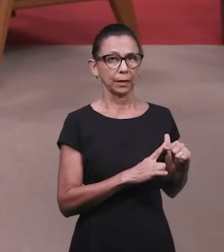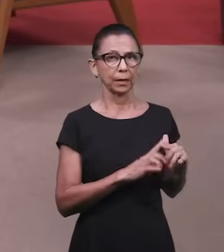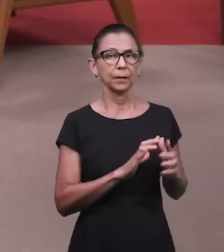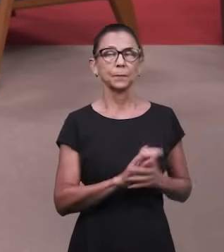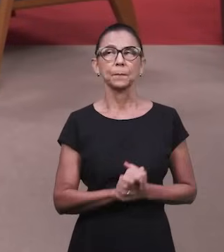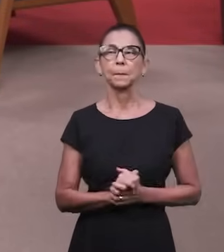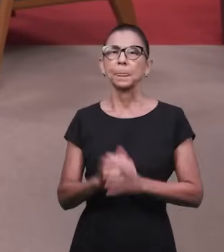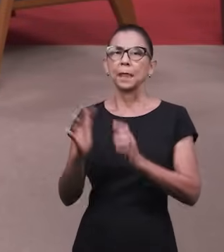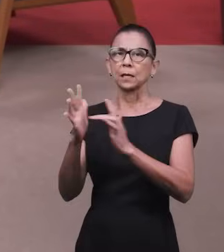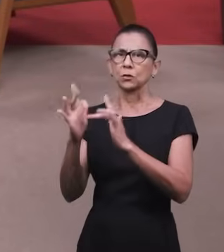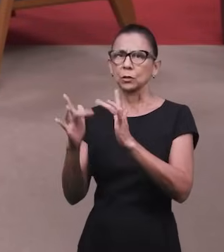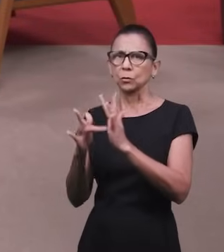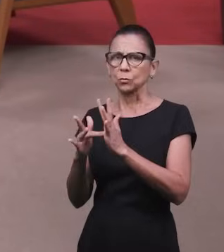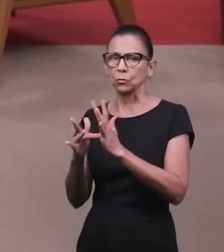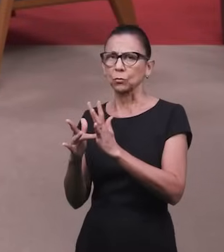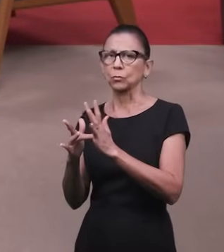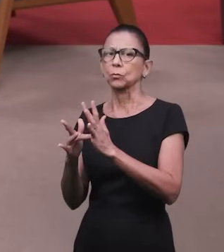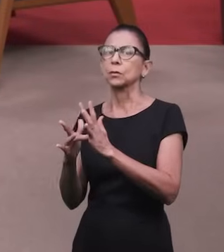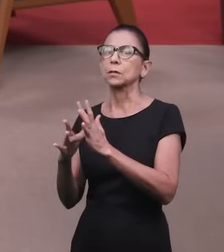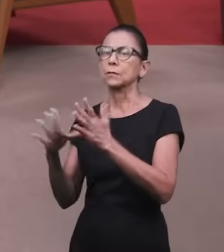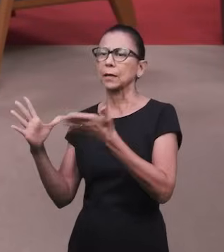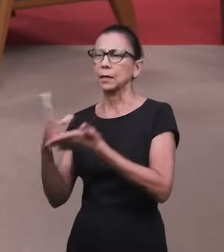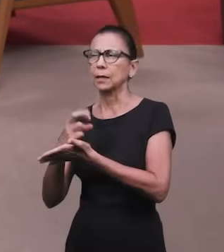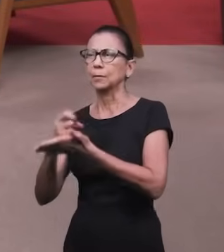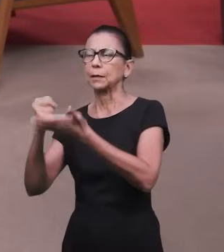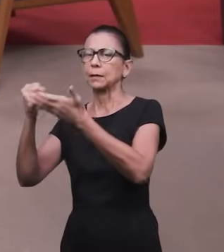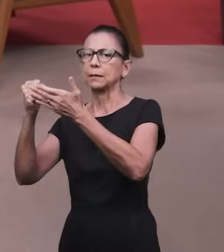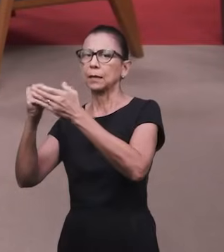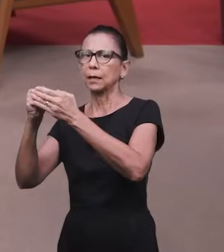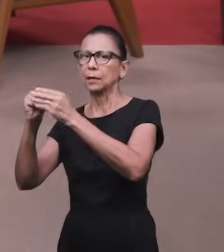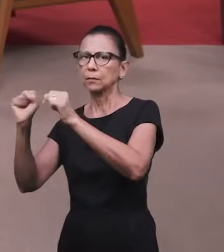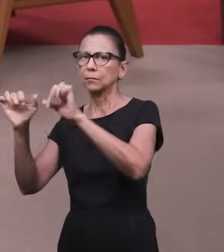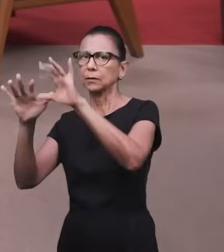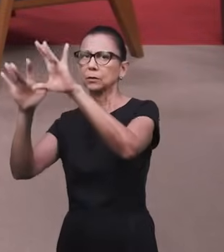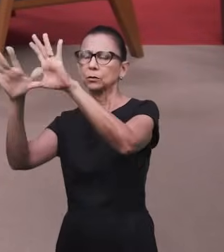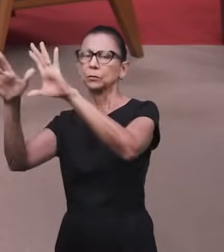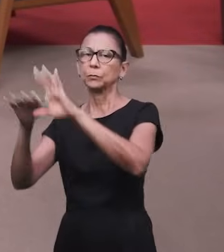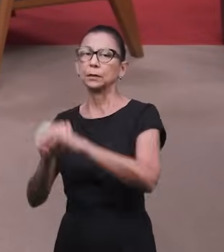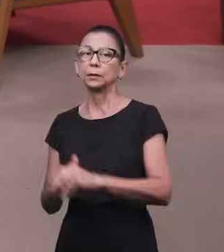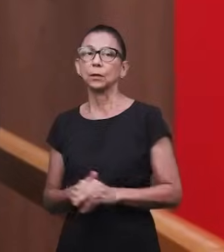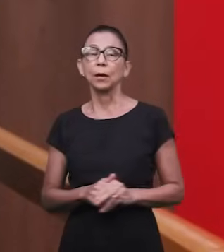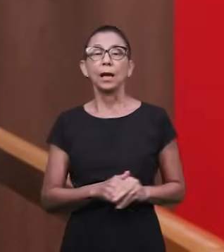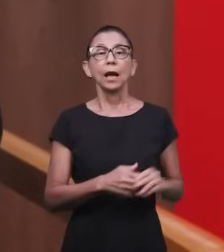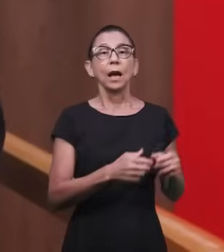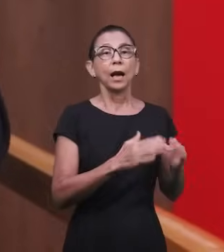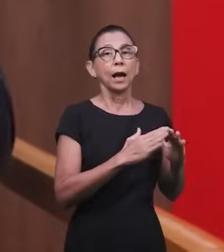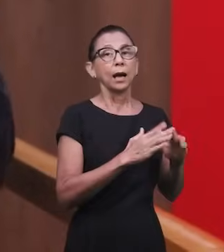der conta, ela vai buscar o Senhor, só não vai encontrar. Porque a igreja